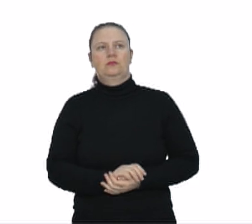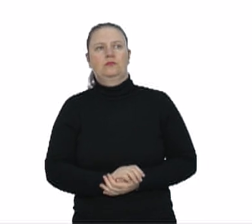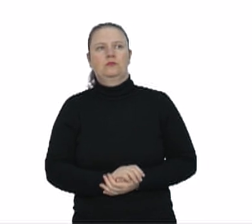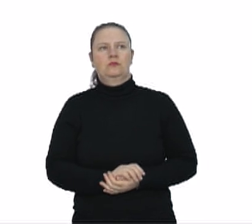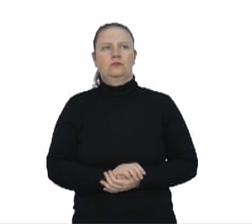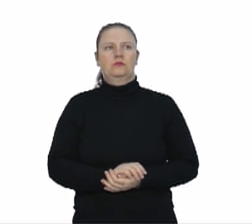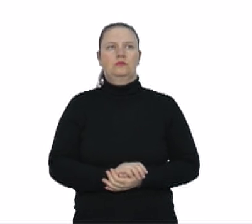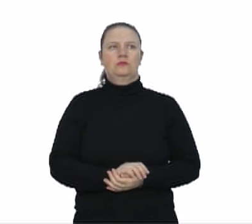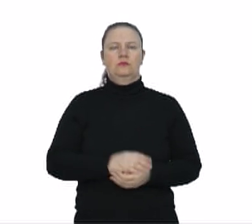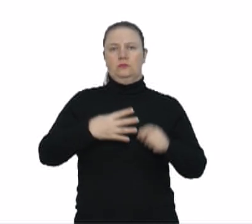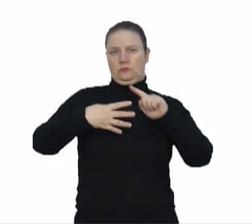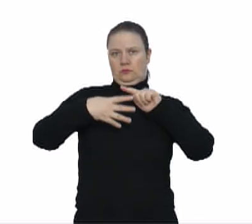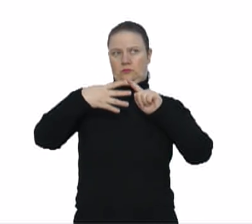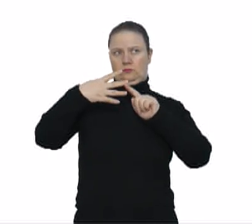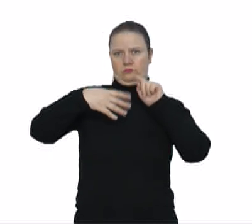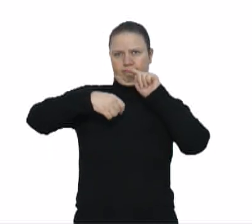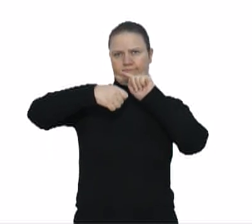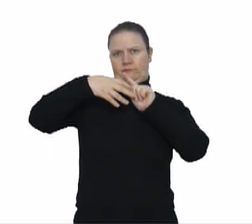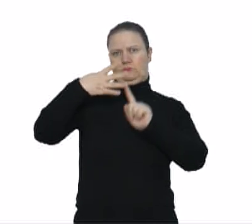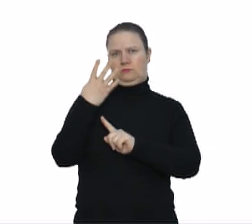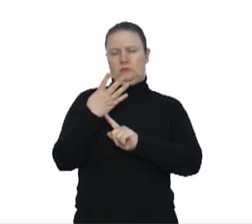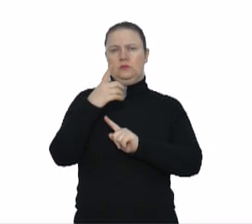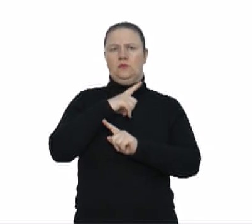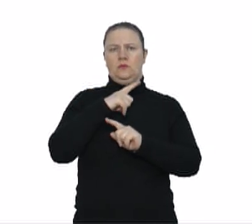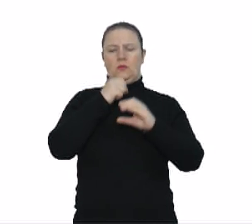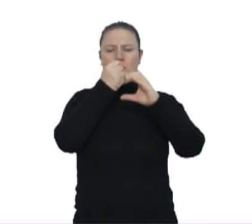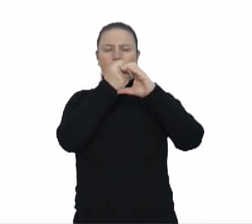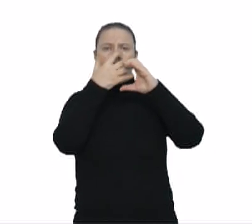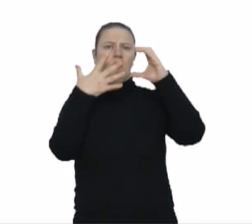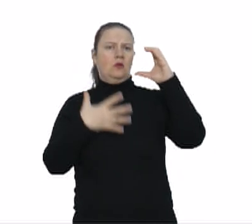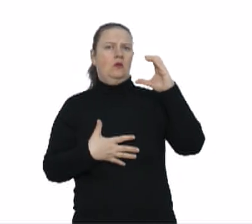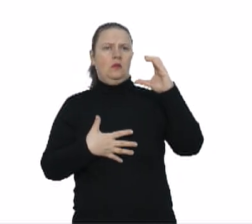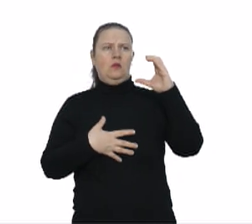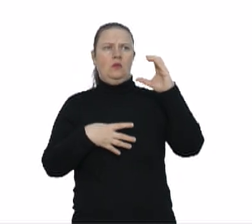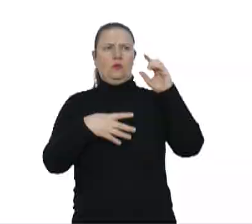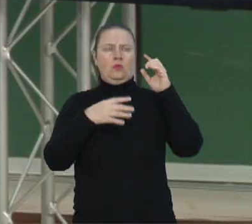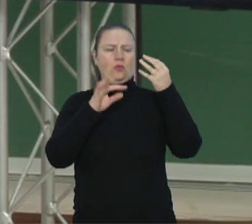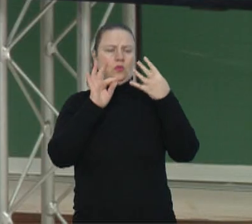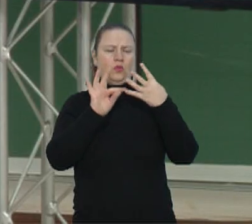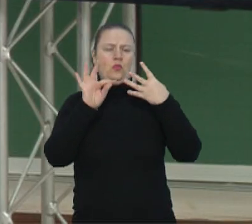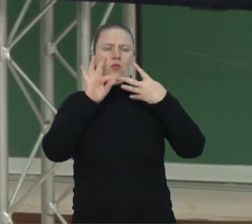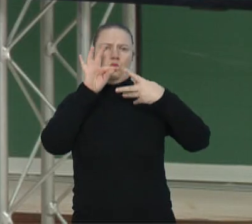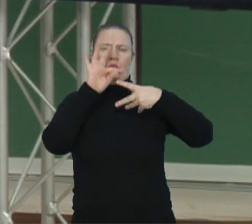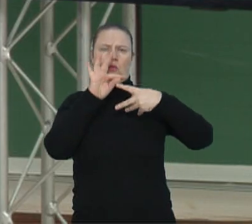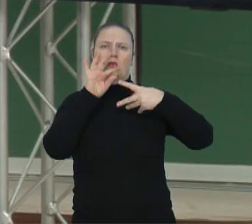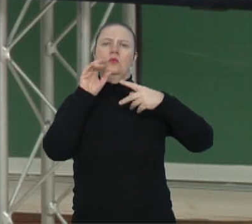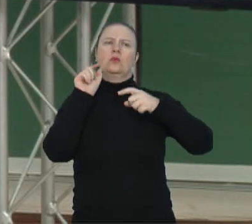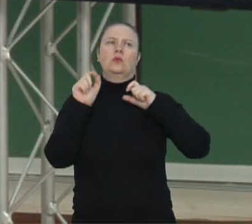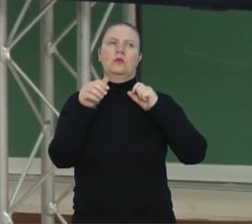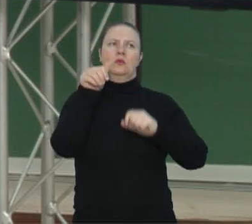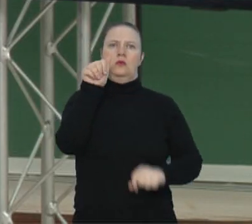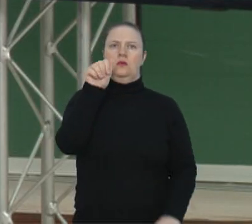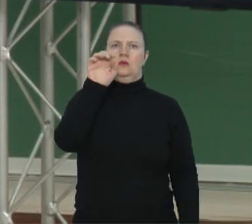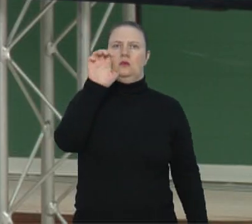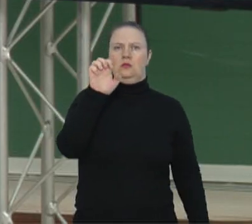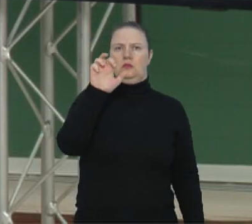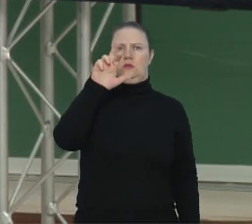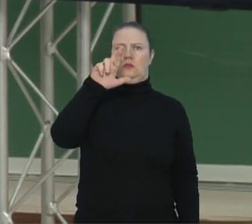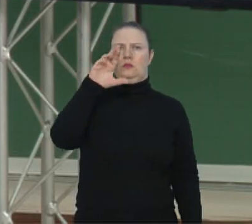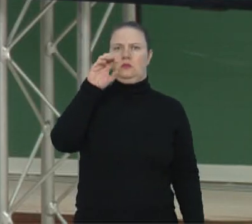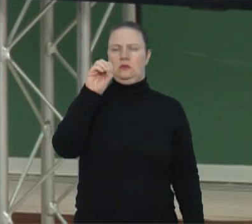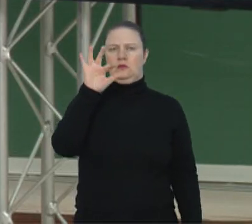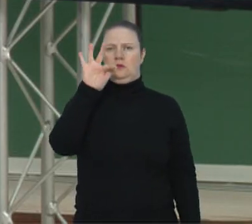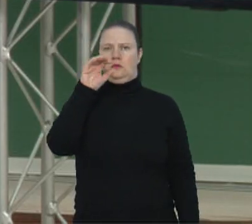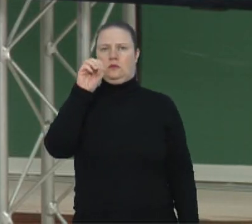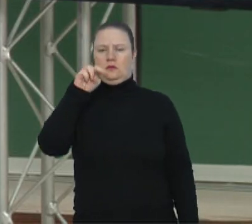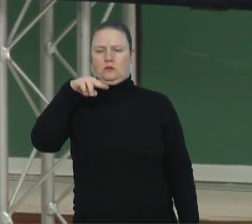Classificação dos instrumentos. A gente falou dos aerofones, que são basicamente instrumentos que precisam